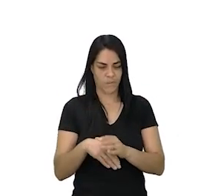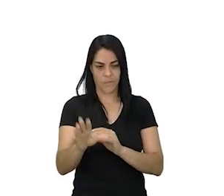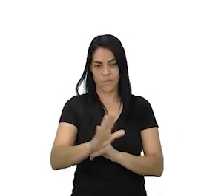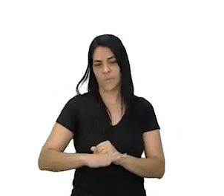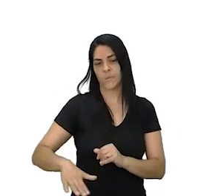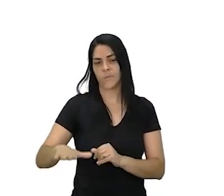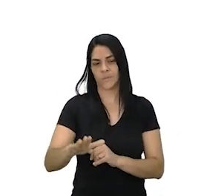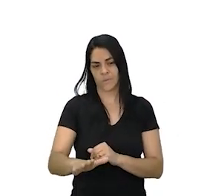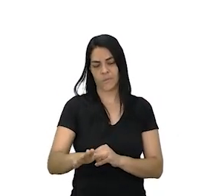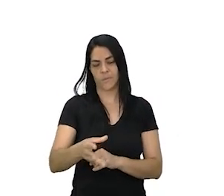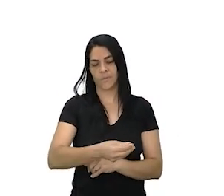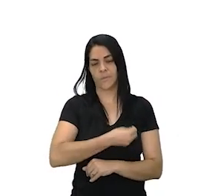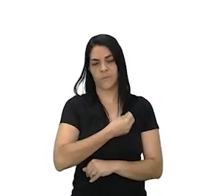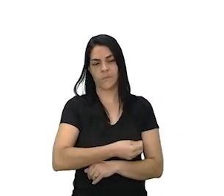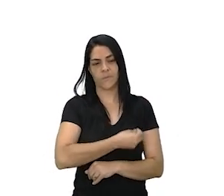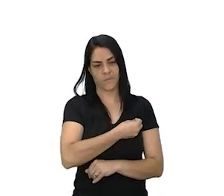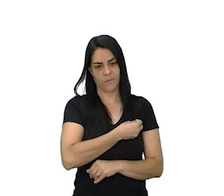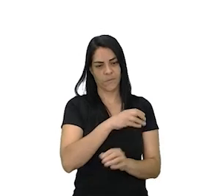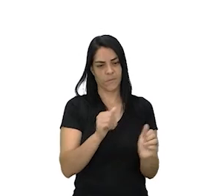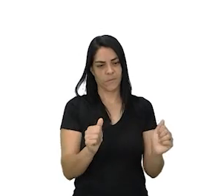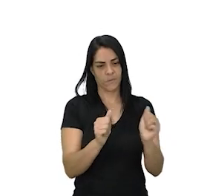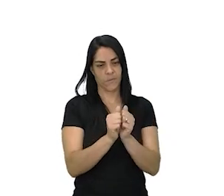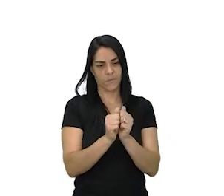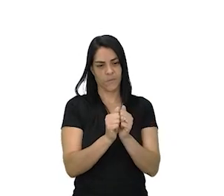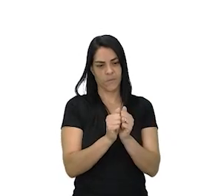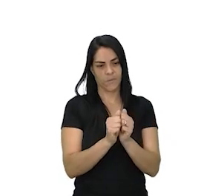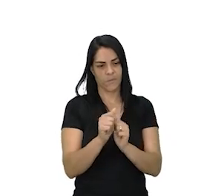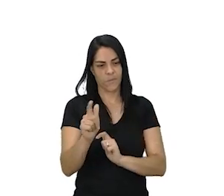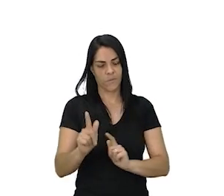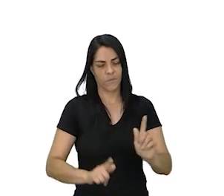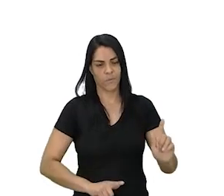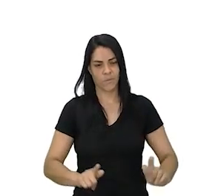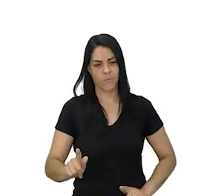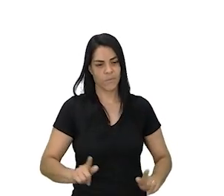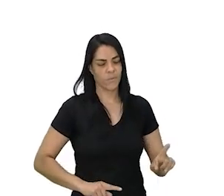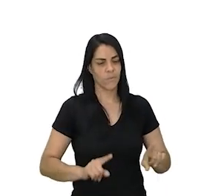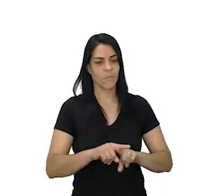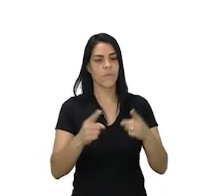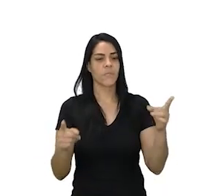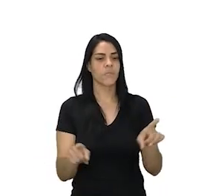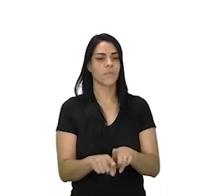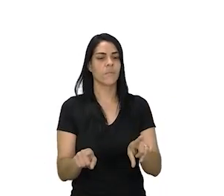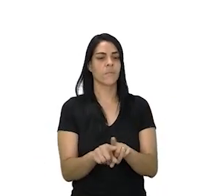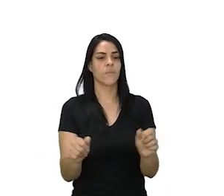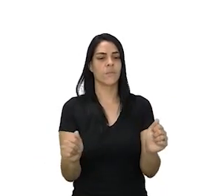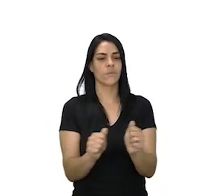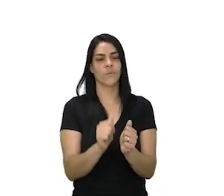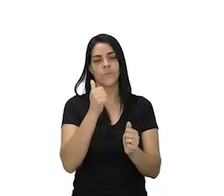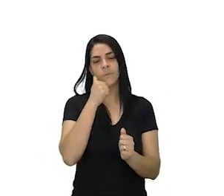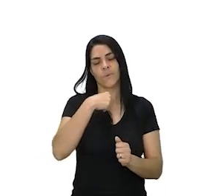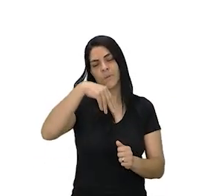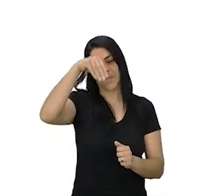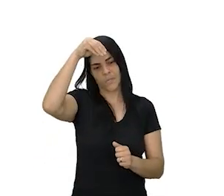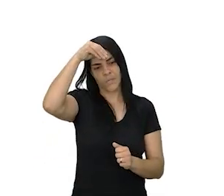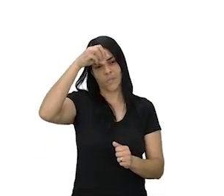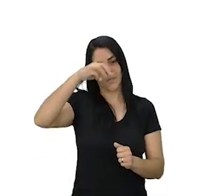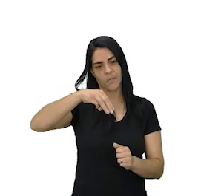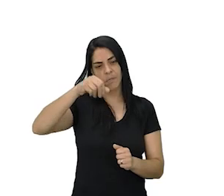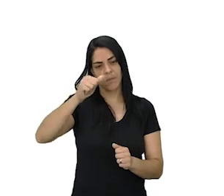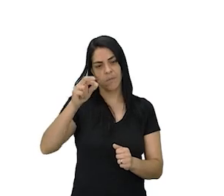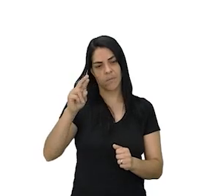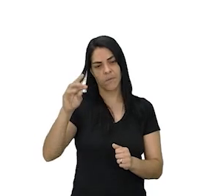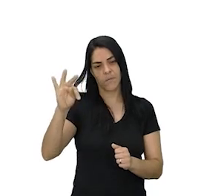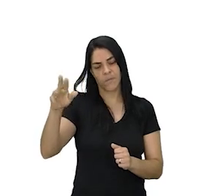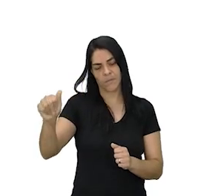que ele está vivenciando, junto com seus primos, mas também junto com a sua tia Marta. Tá? Mesma coisa